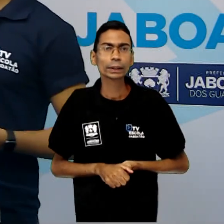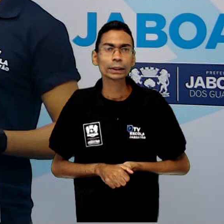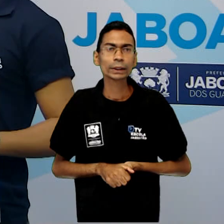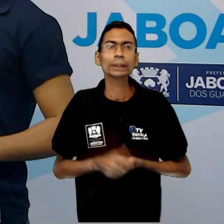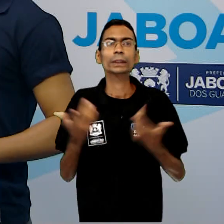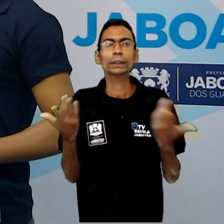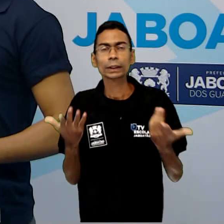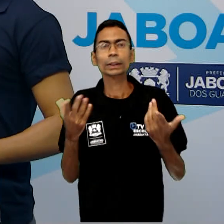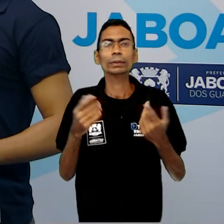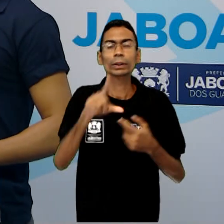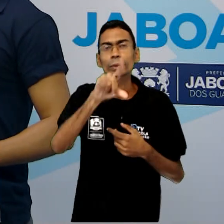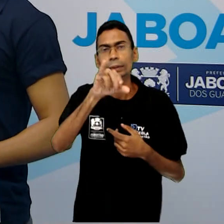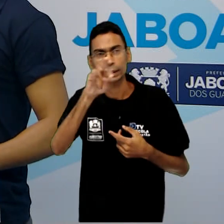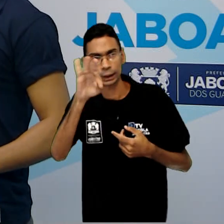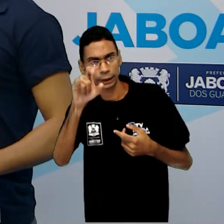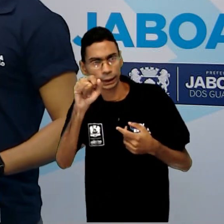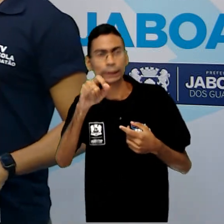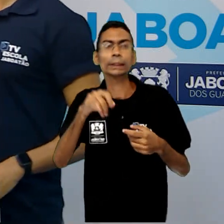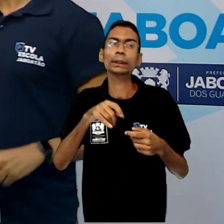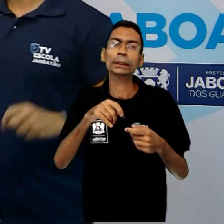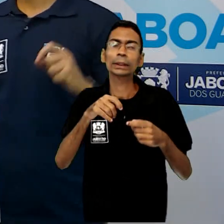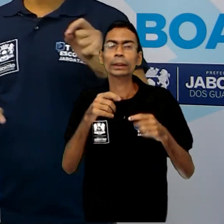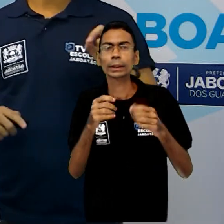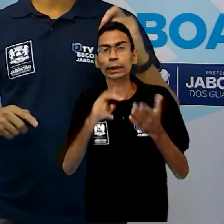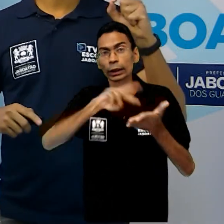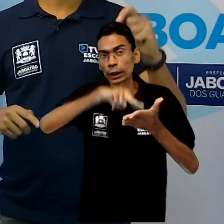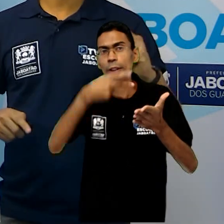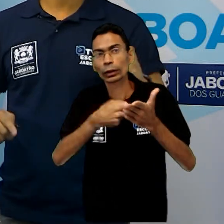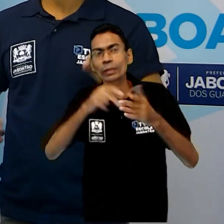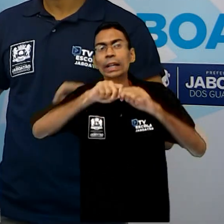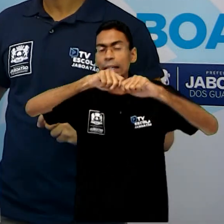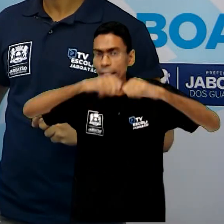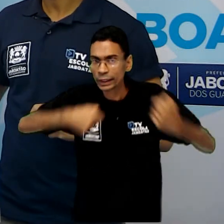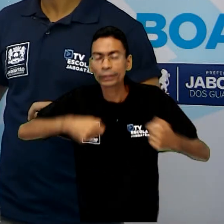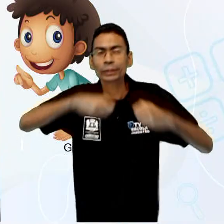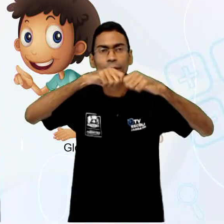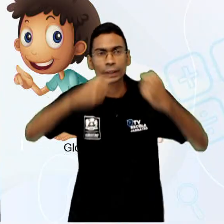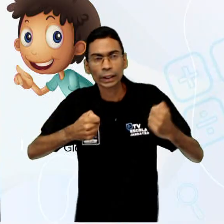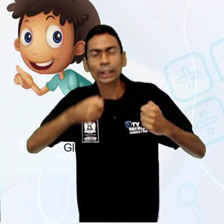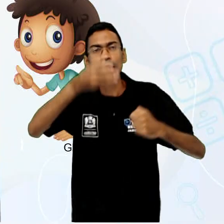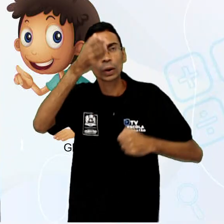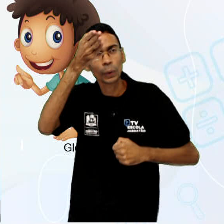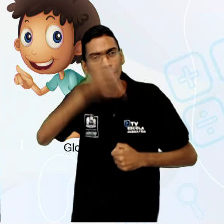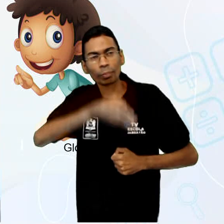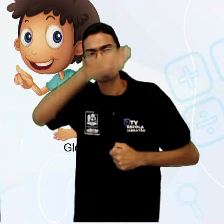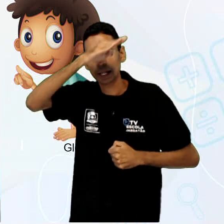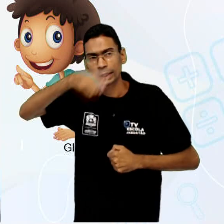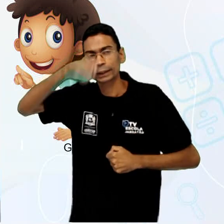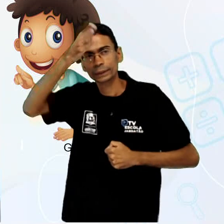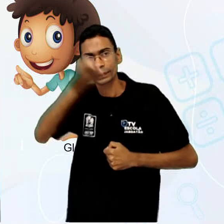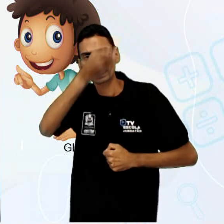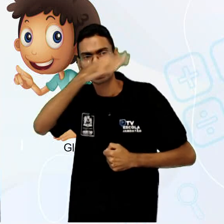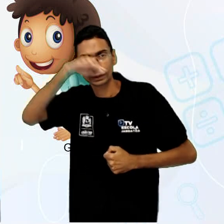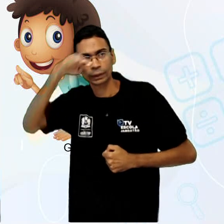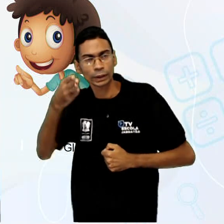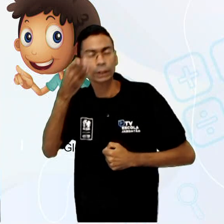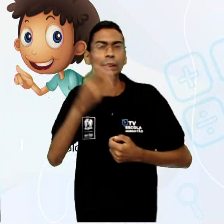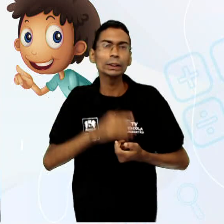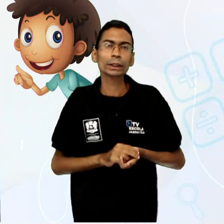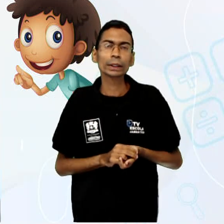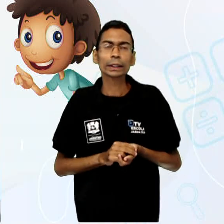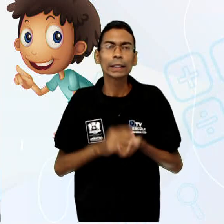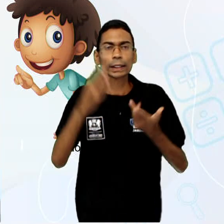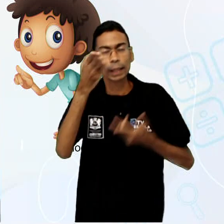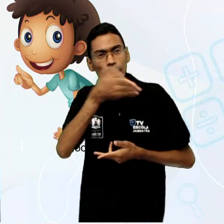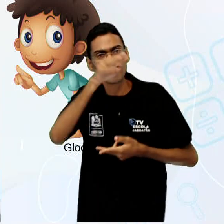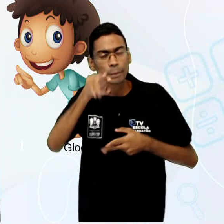inteiro quando ele está dividido em partes iguais. Olha só, então nós temos aqui dois